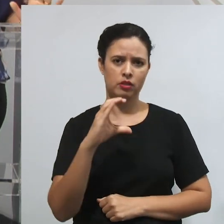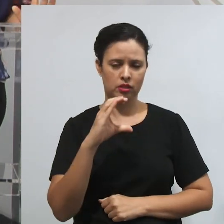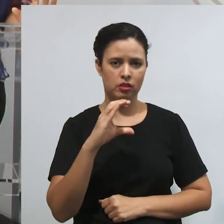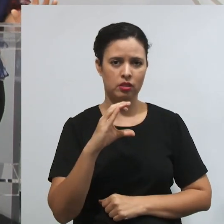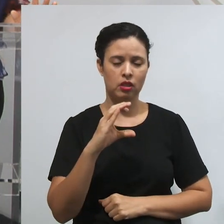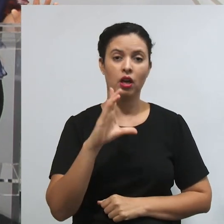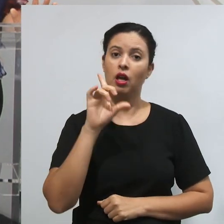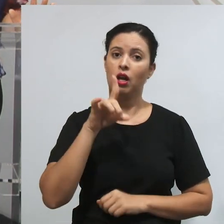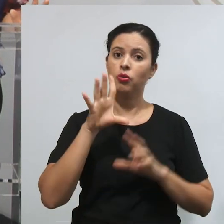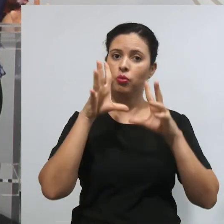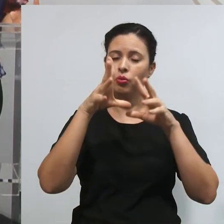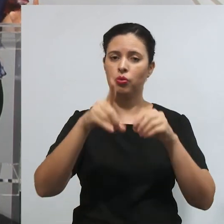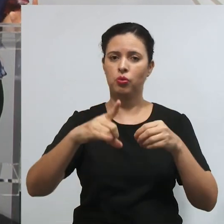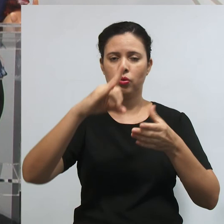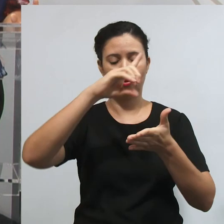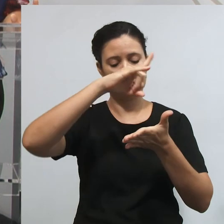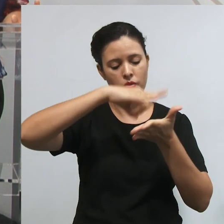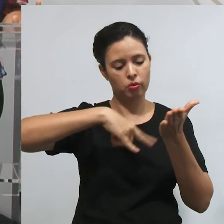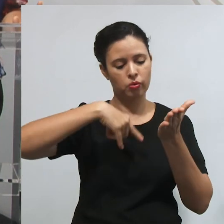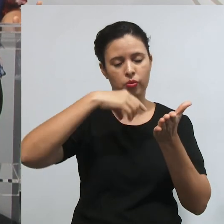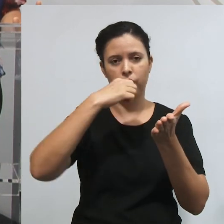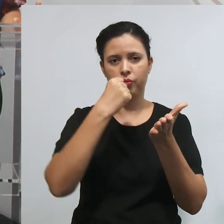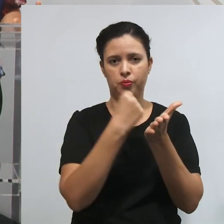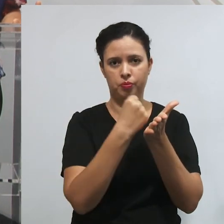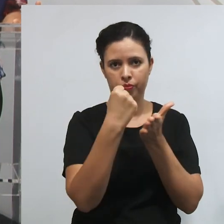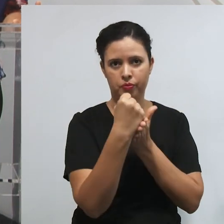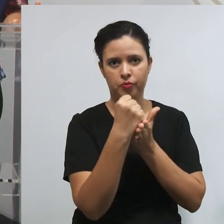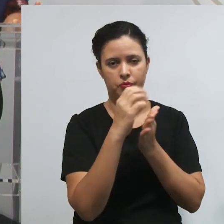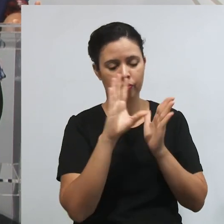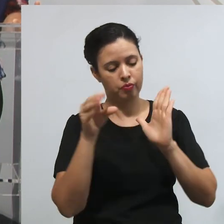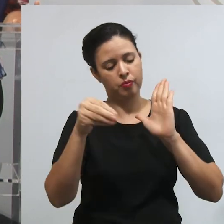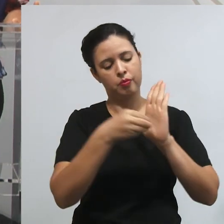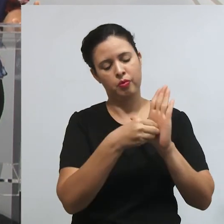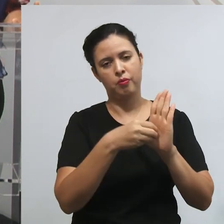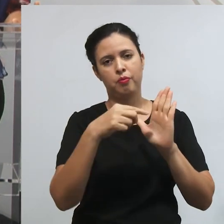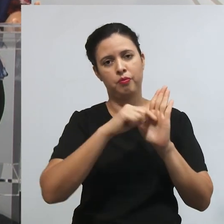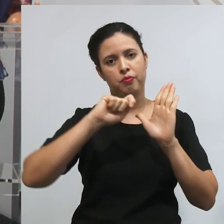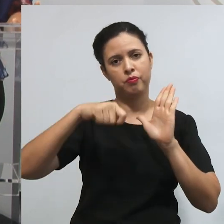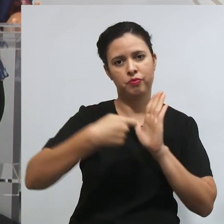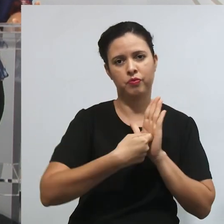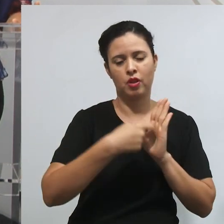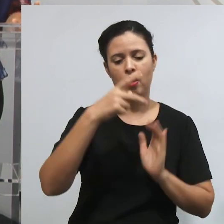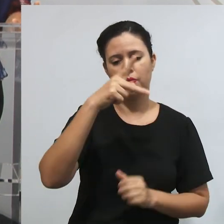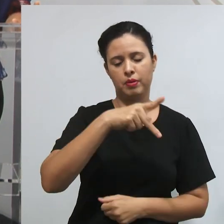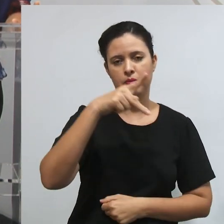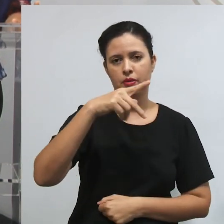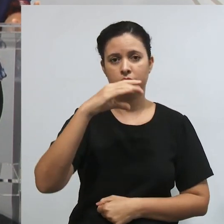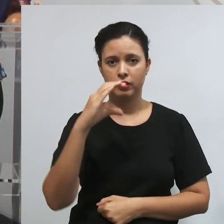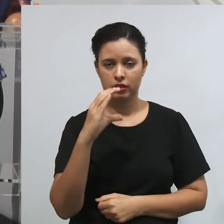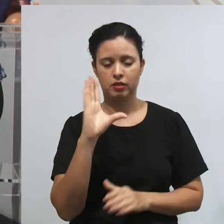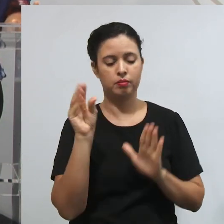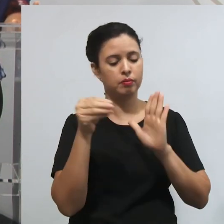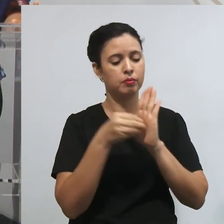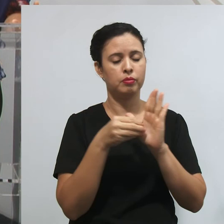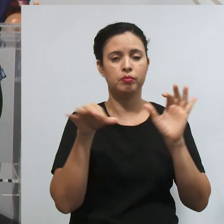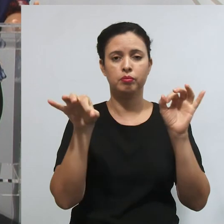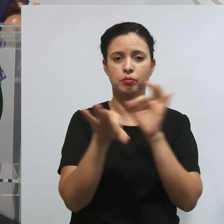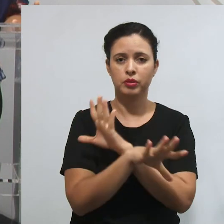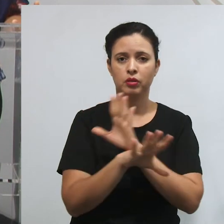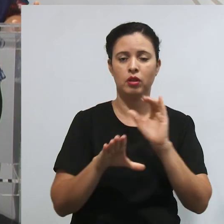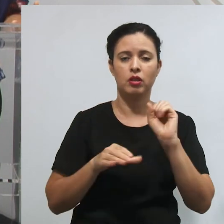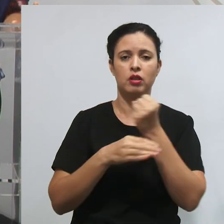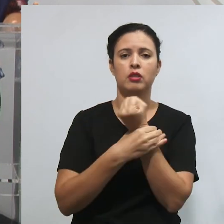trabalho pedagógico, ela é necessária, ela é importante para que a gente consiga, por meio dessa organização, garantir